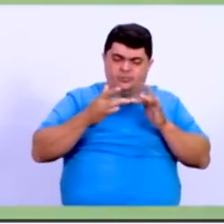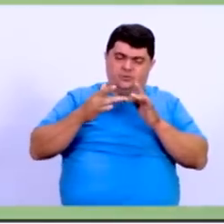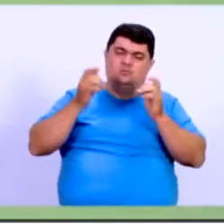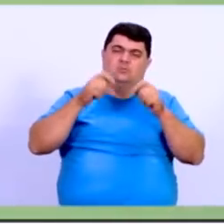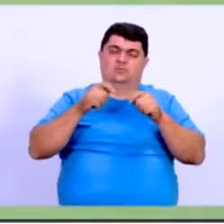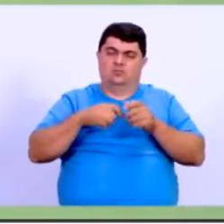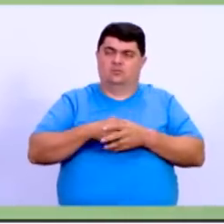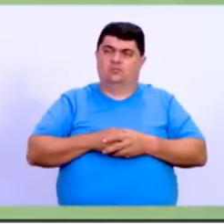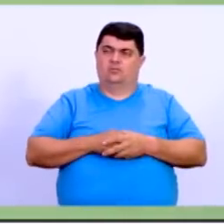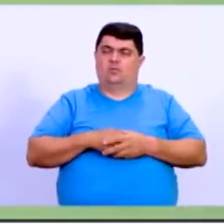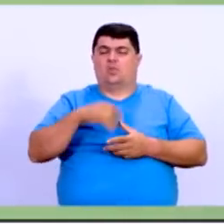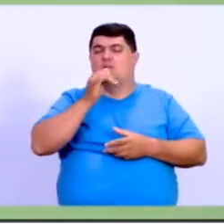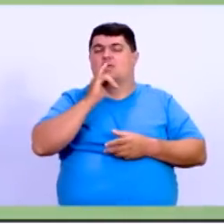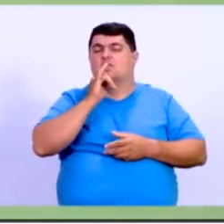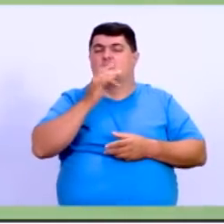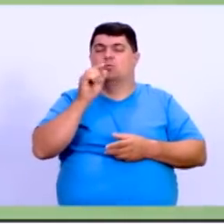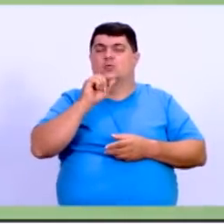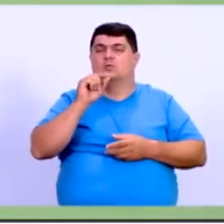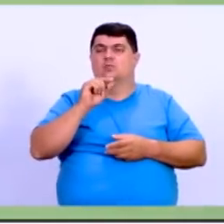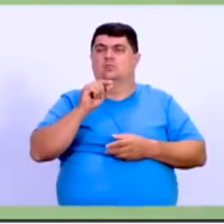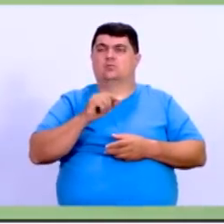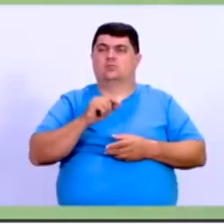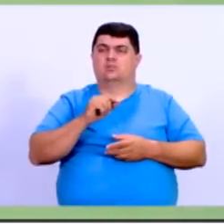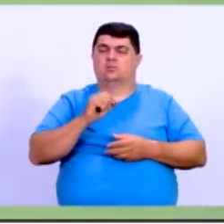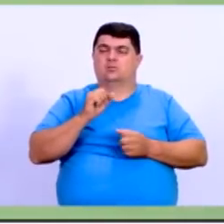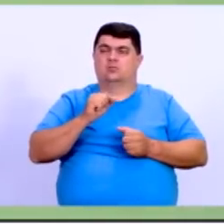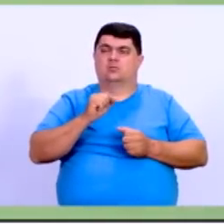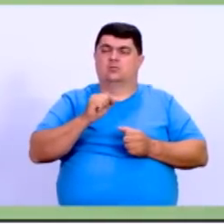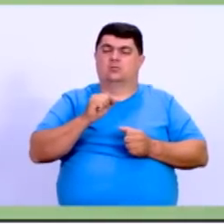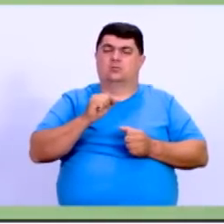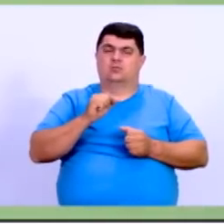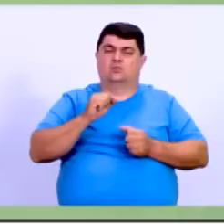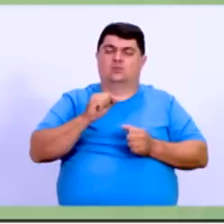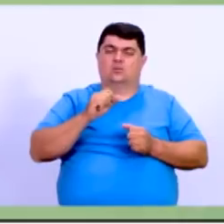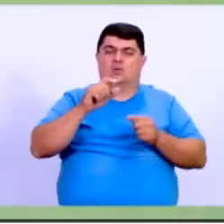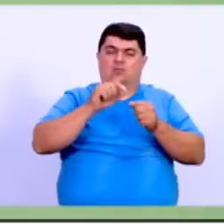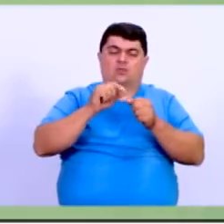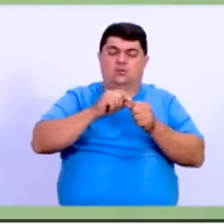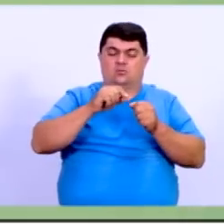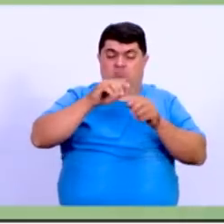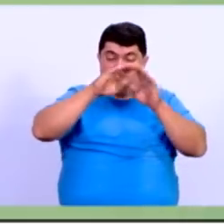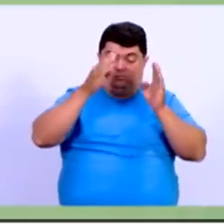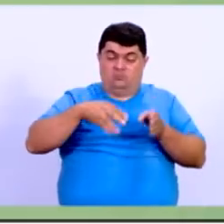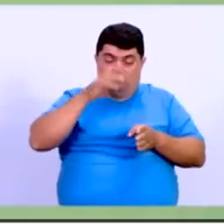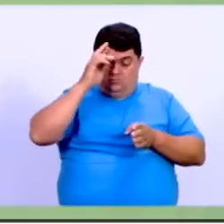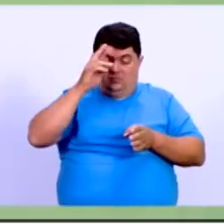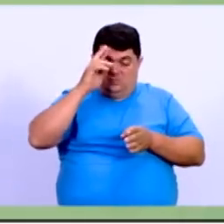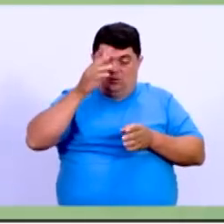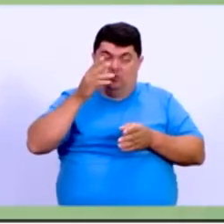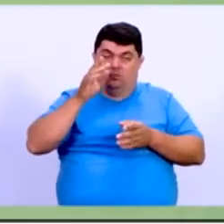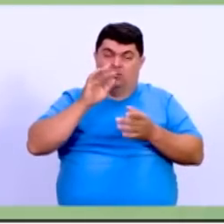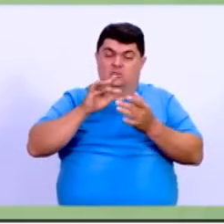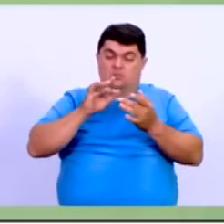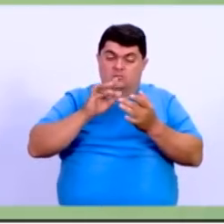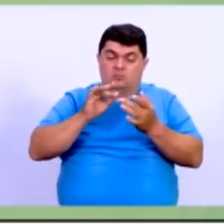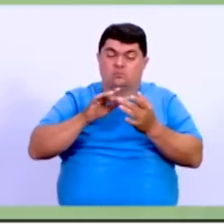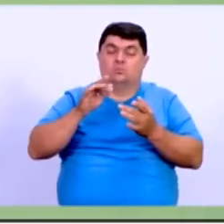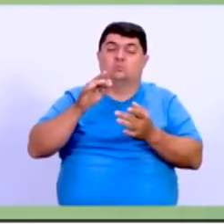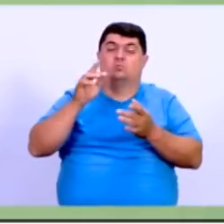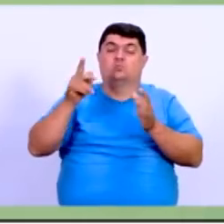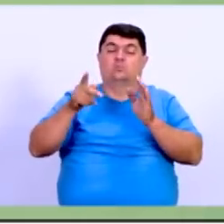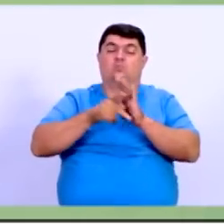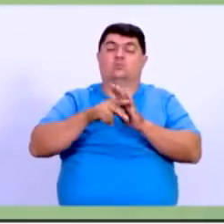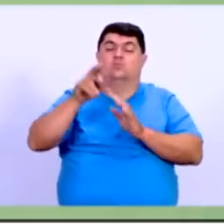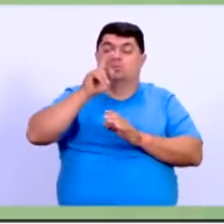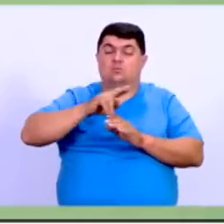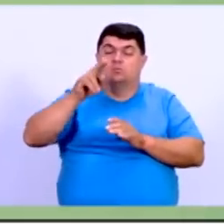né? Como, por exemplo, olha aí, ó, eu posso ter um servidor de autenticação de usuário, tá? Que é um servidor de domínio. Ou